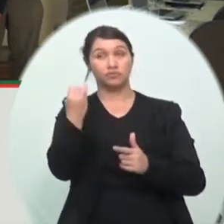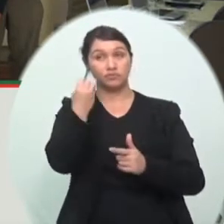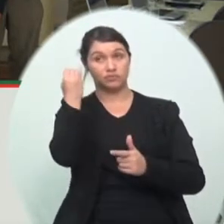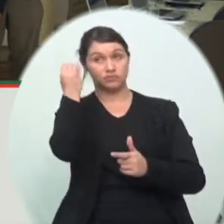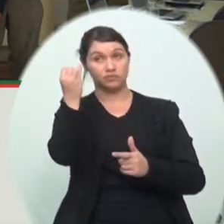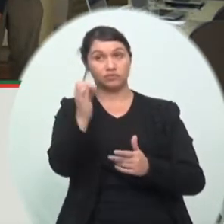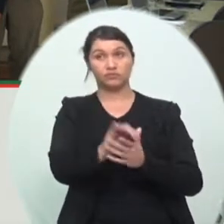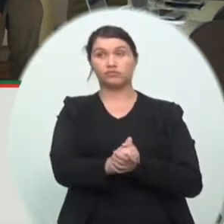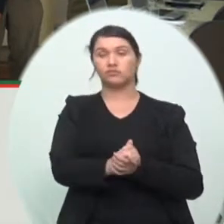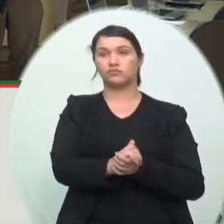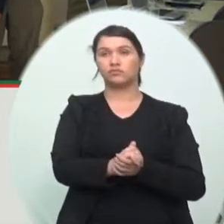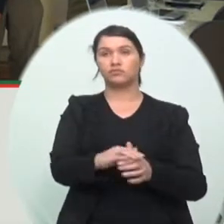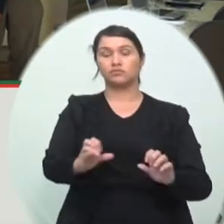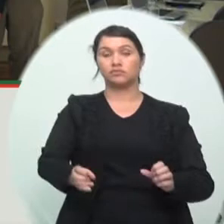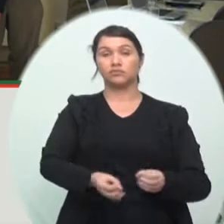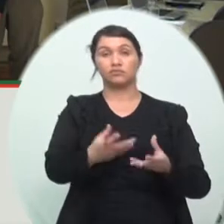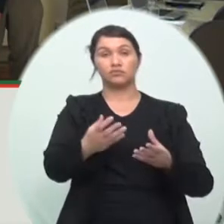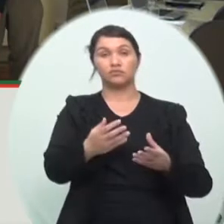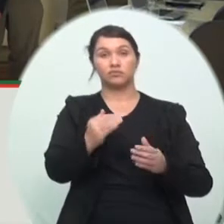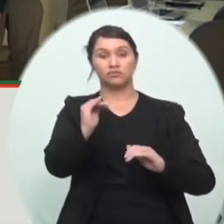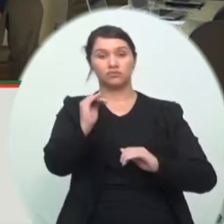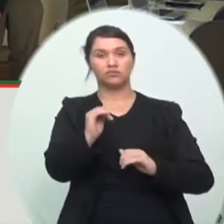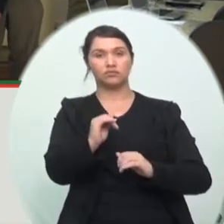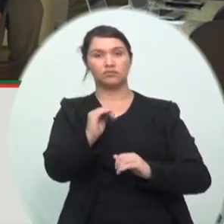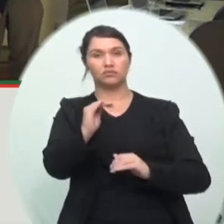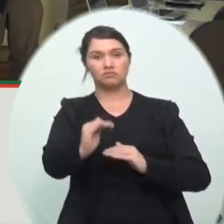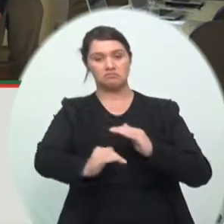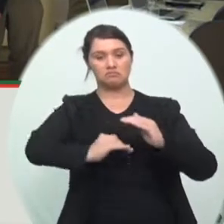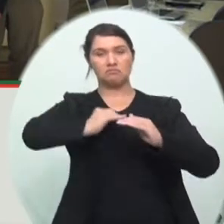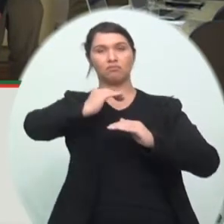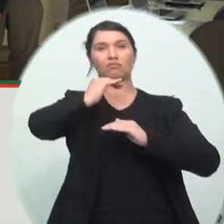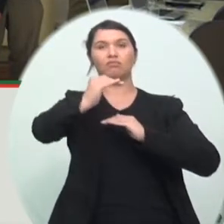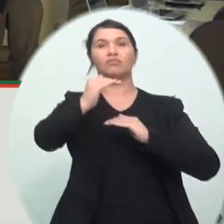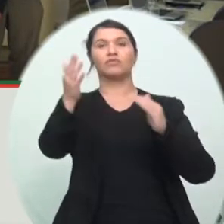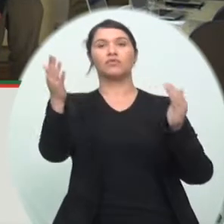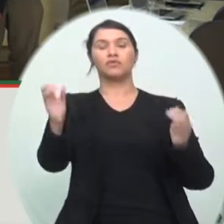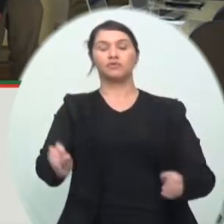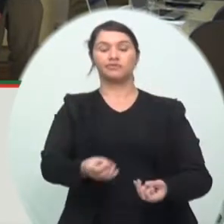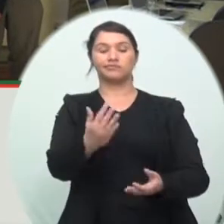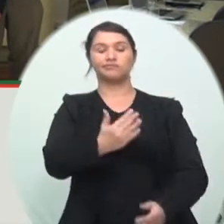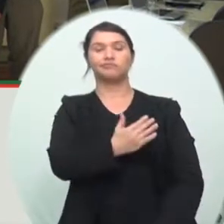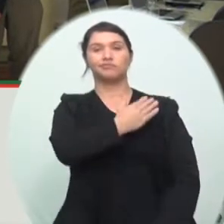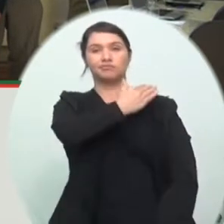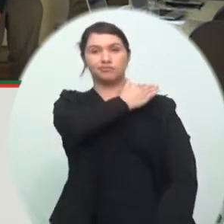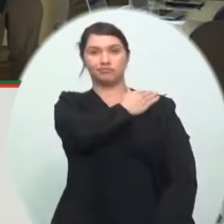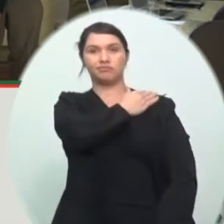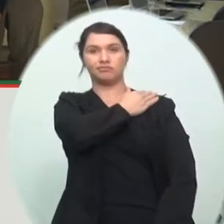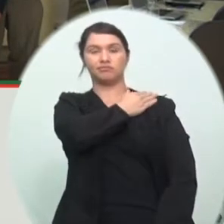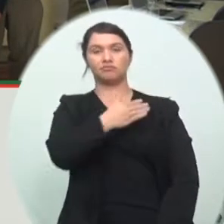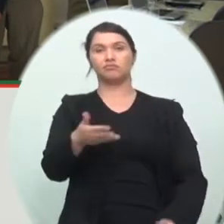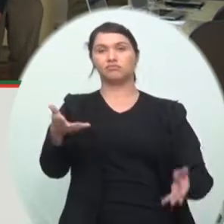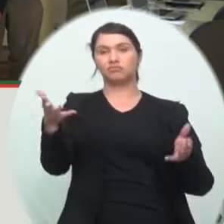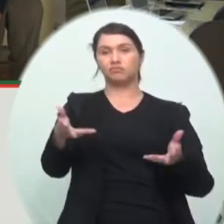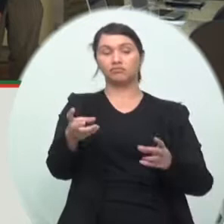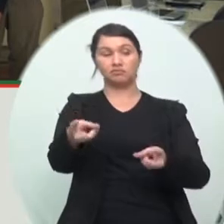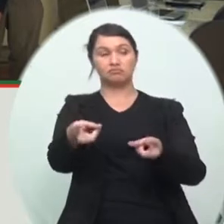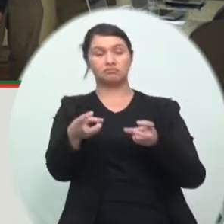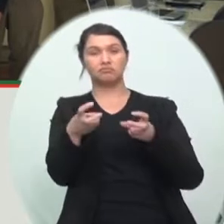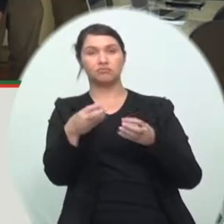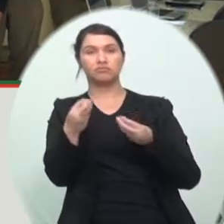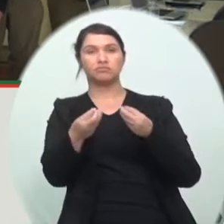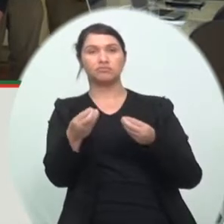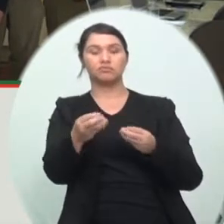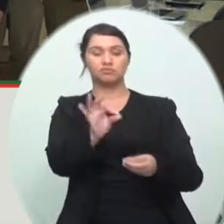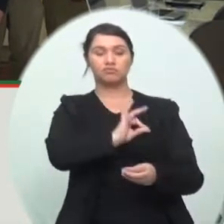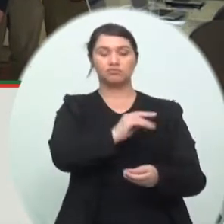Fui promovido a capitão lá e percebi o quanto a Polícia Militar, quando ela é próxima